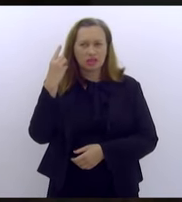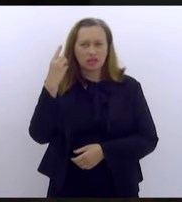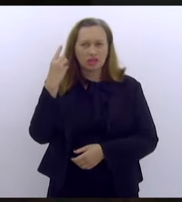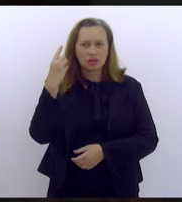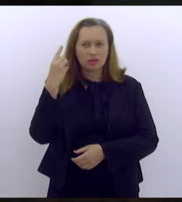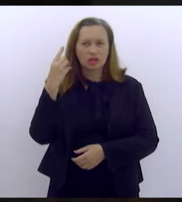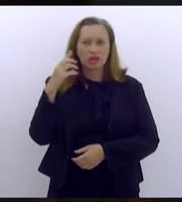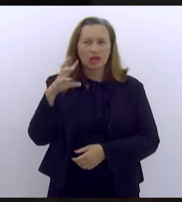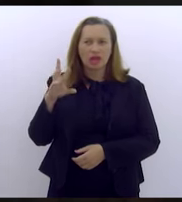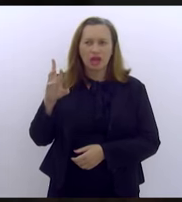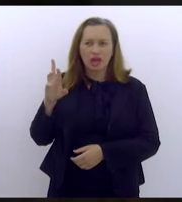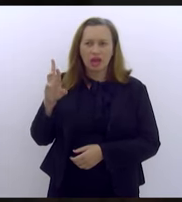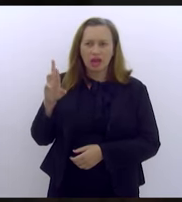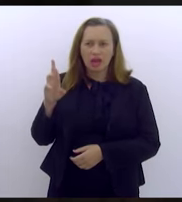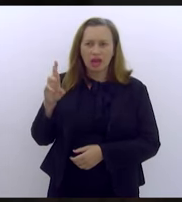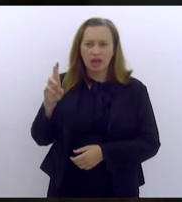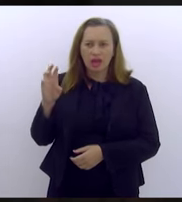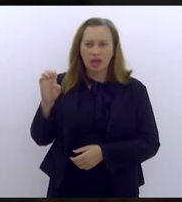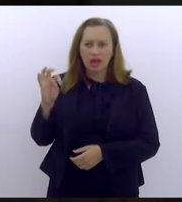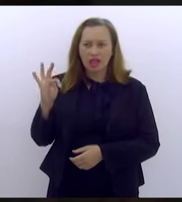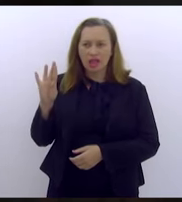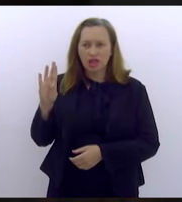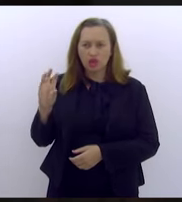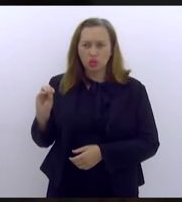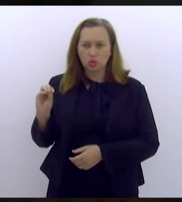Não, Renato Miranda.